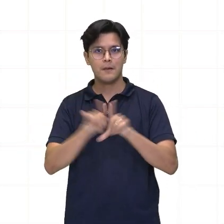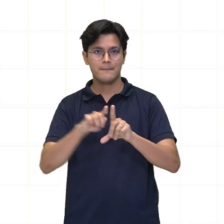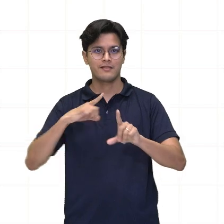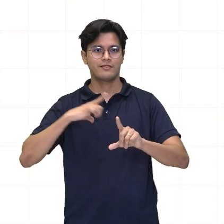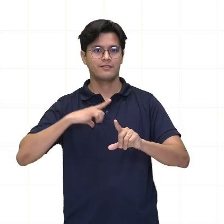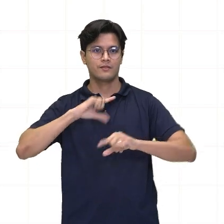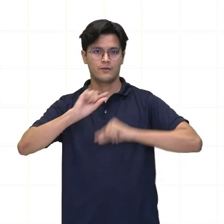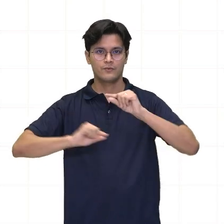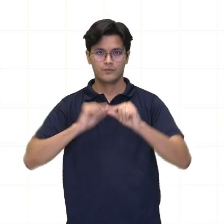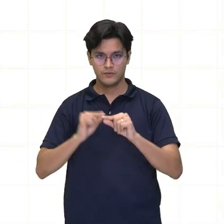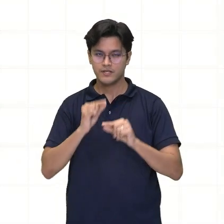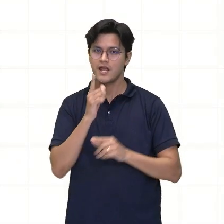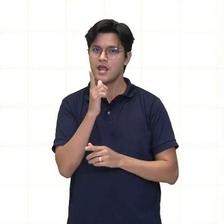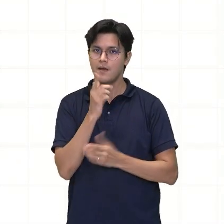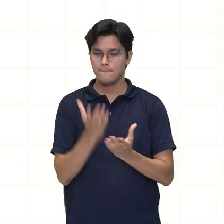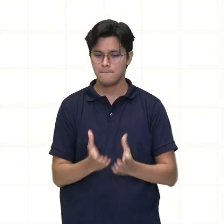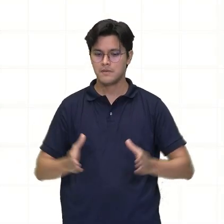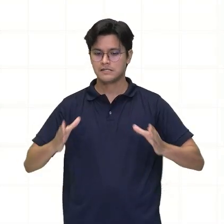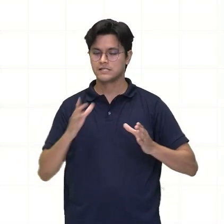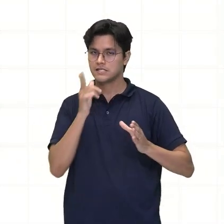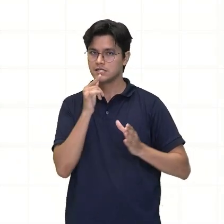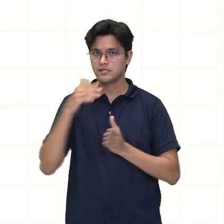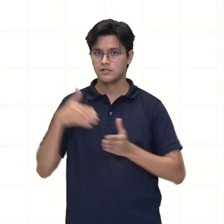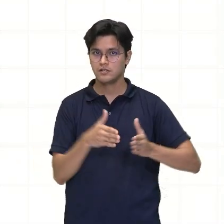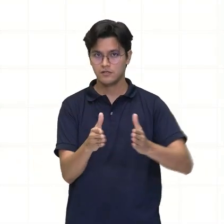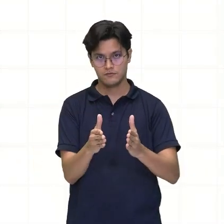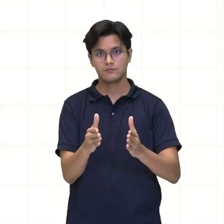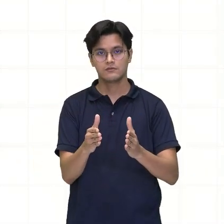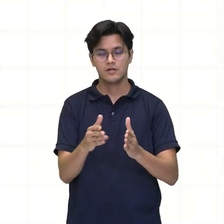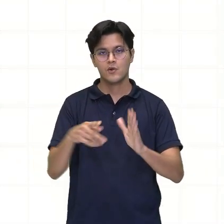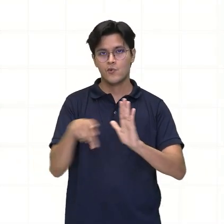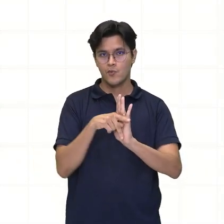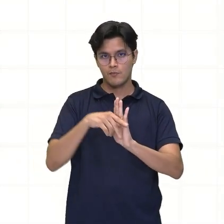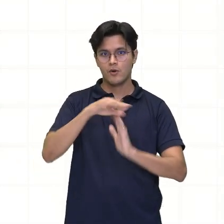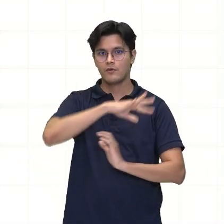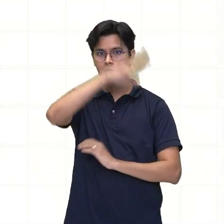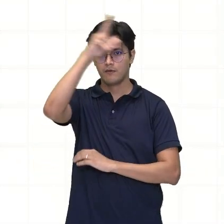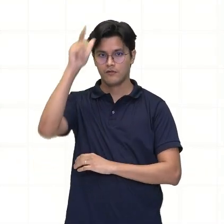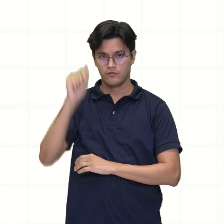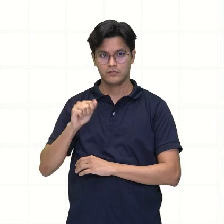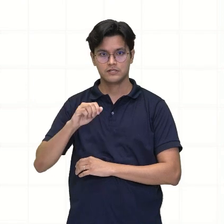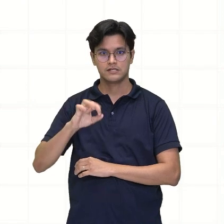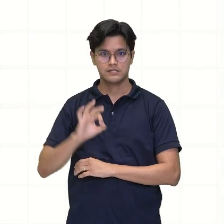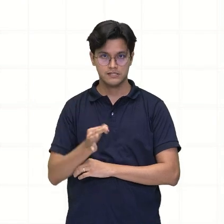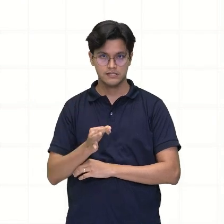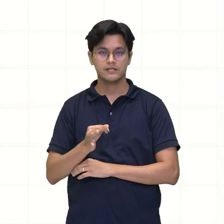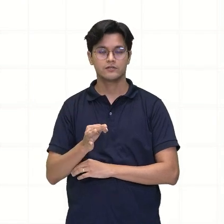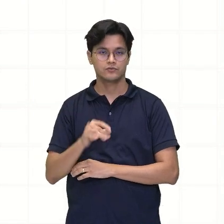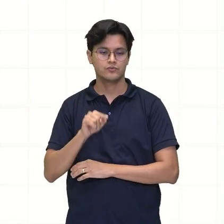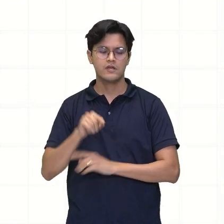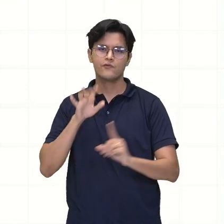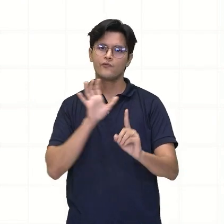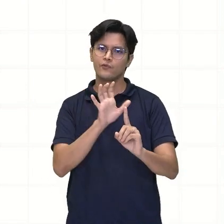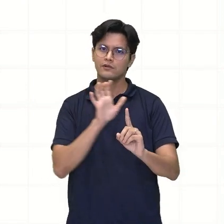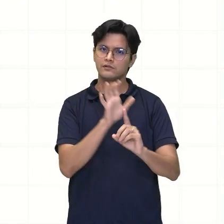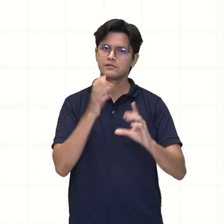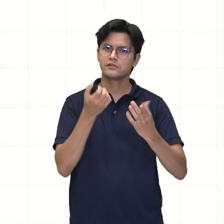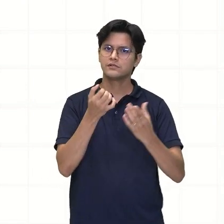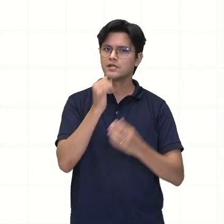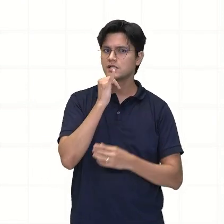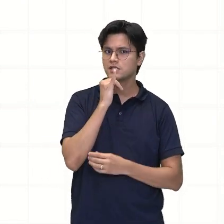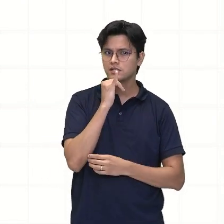isso também vai sofrer influência nas características dos